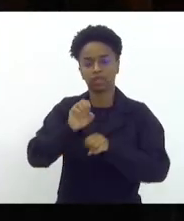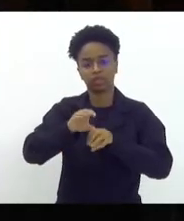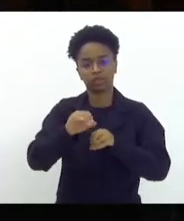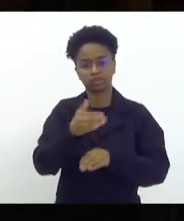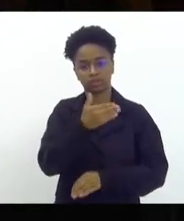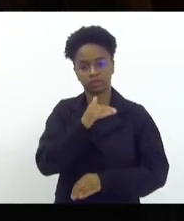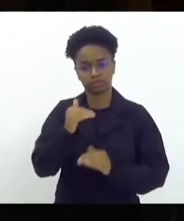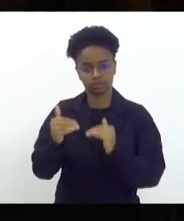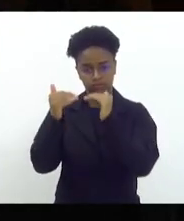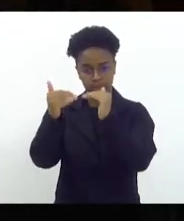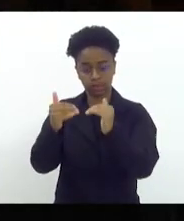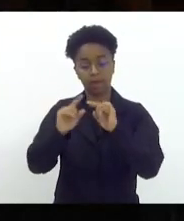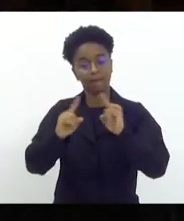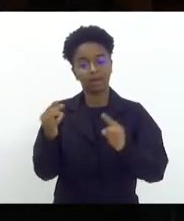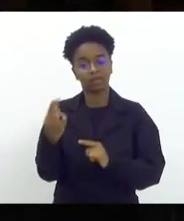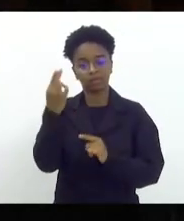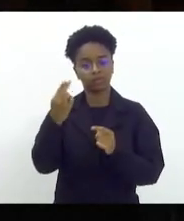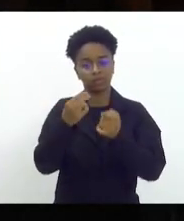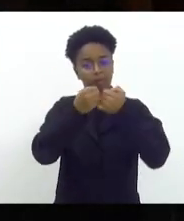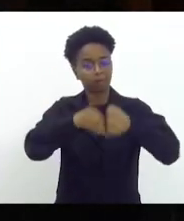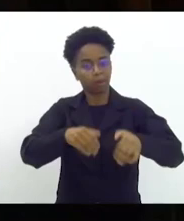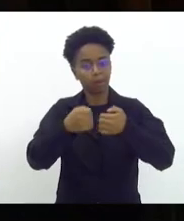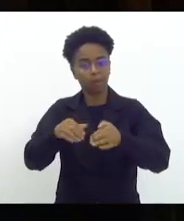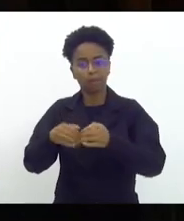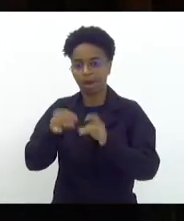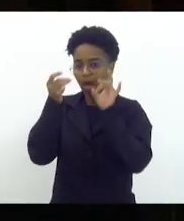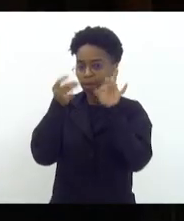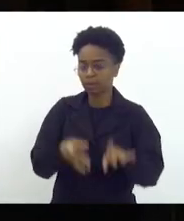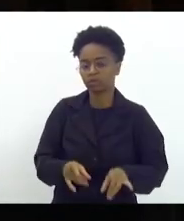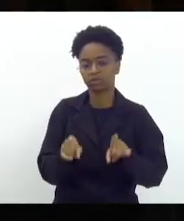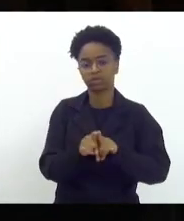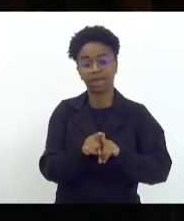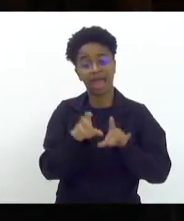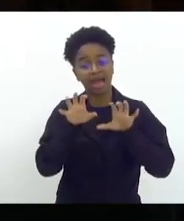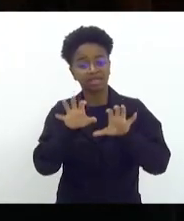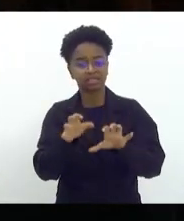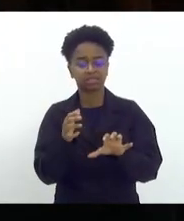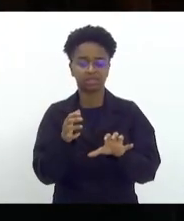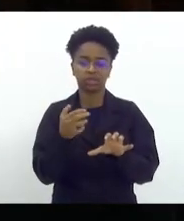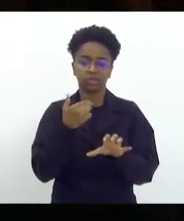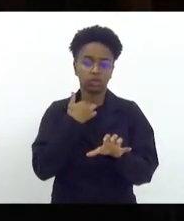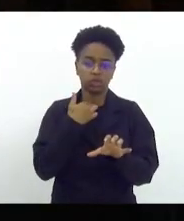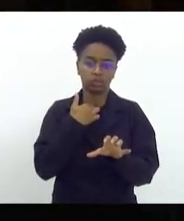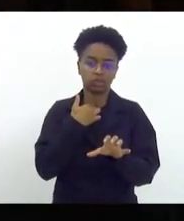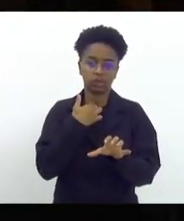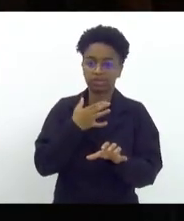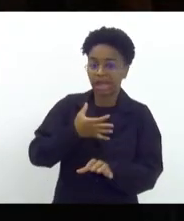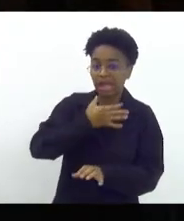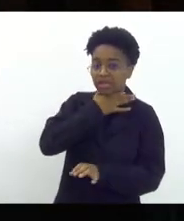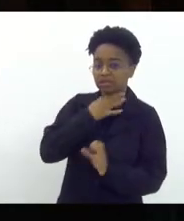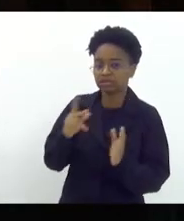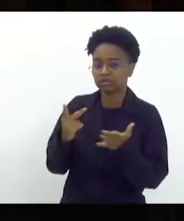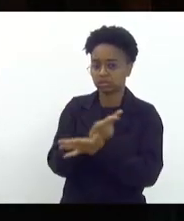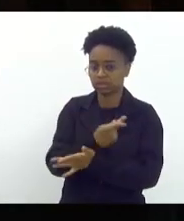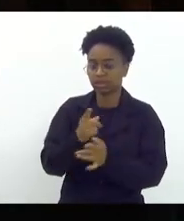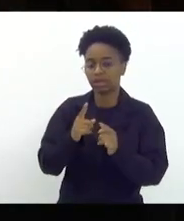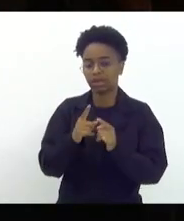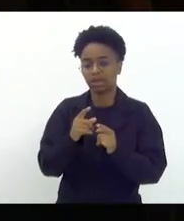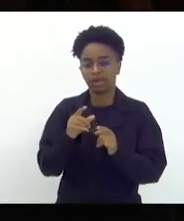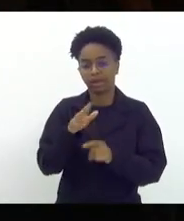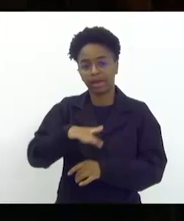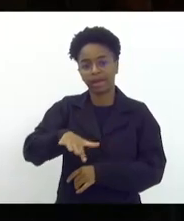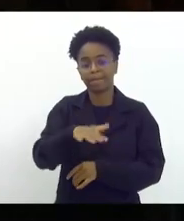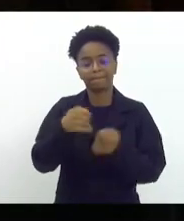ele seja sucateado que ele seja abandonado e que dessa forma faça uma crise naquilo que deveria ser